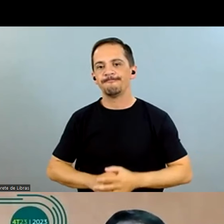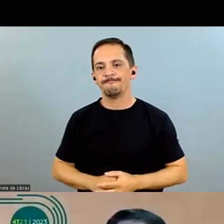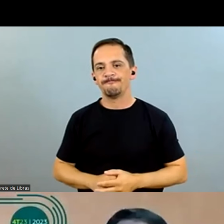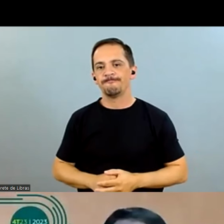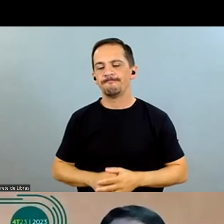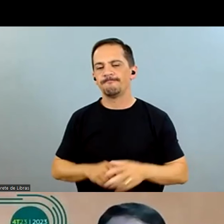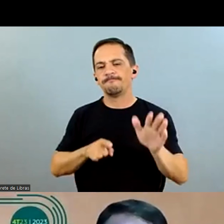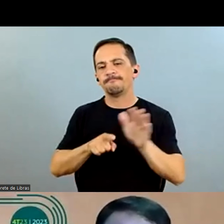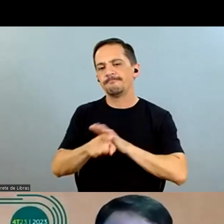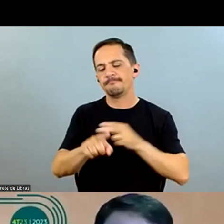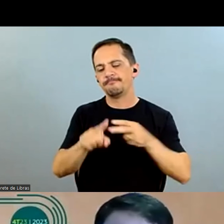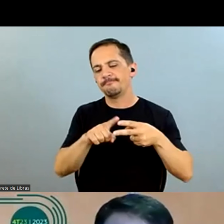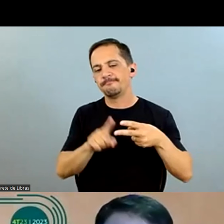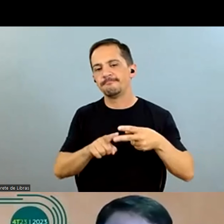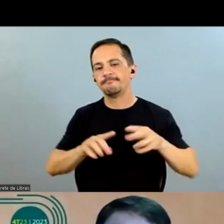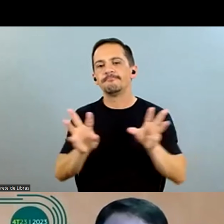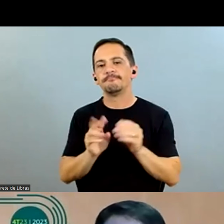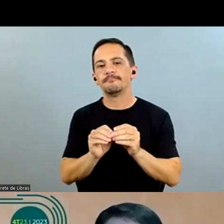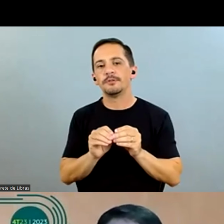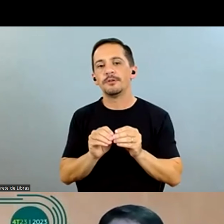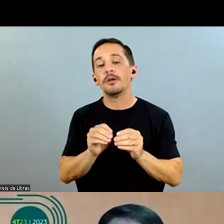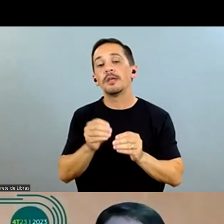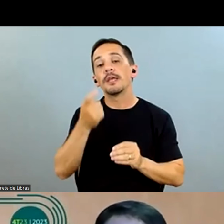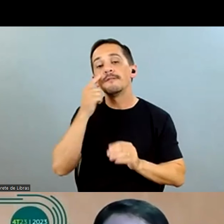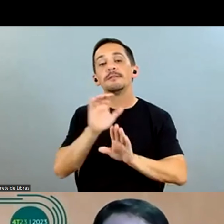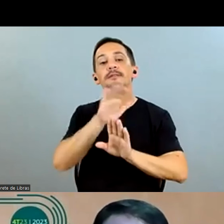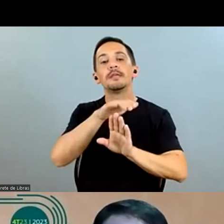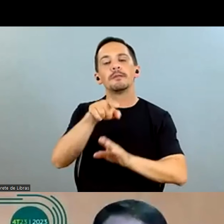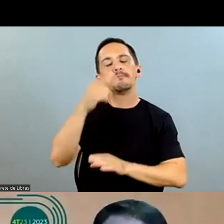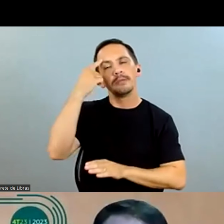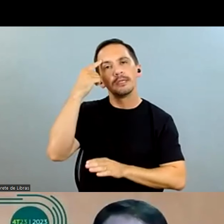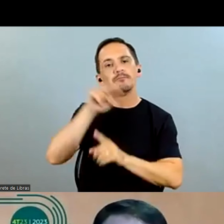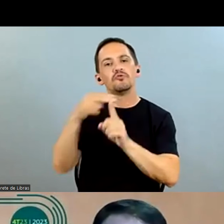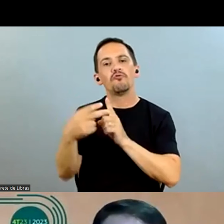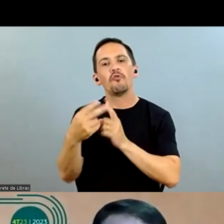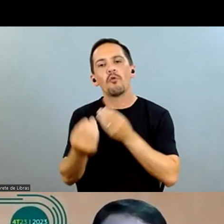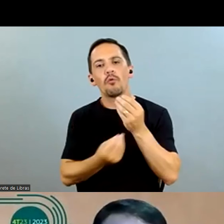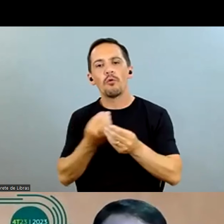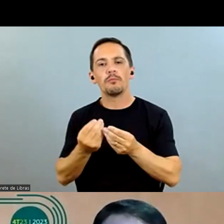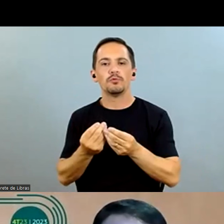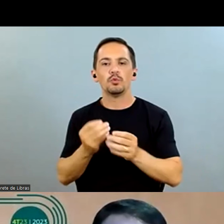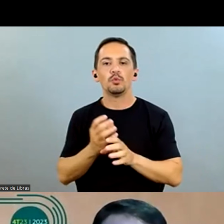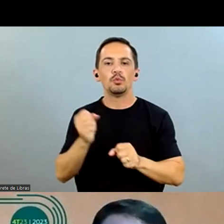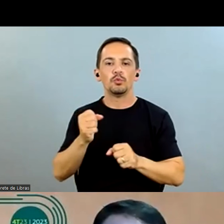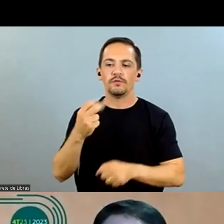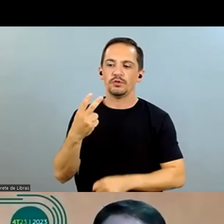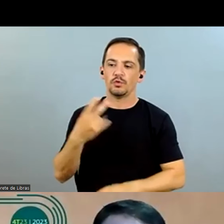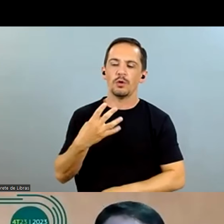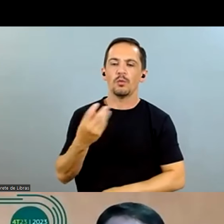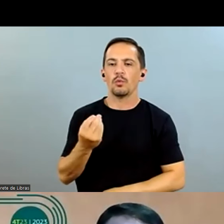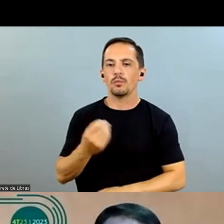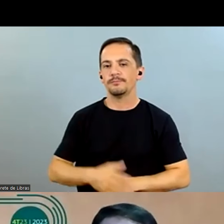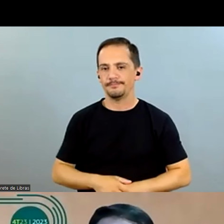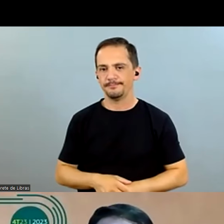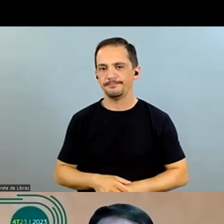tentando entender um pouco melhor como vocês estão olhando e pensando em em evolução de Margem aí por onde de 2024 para ajudar a gente um pouquinho na modelagem